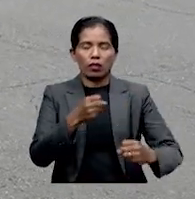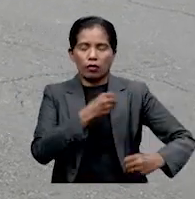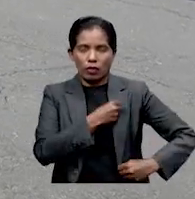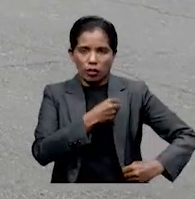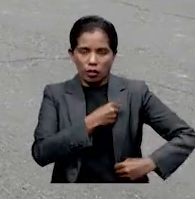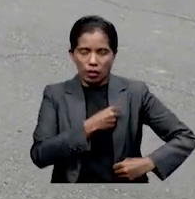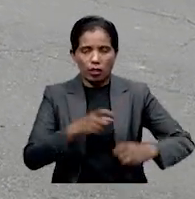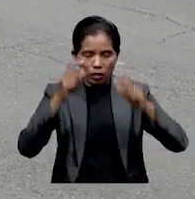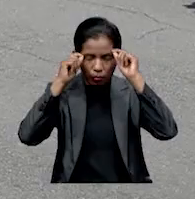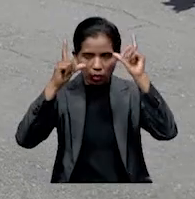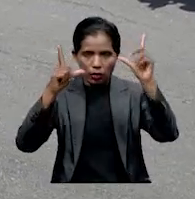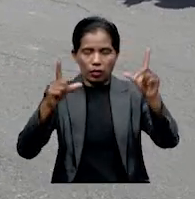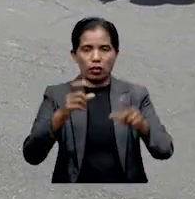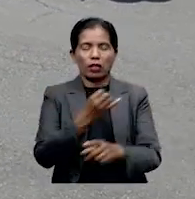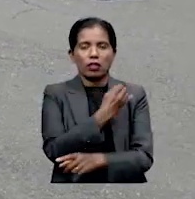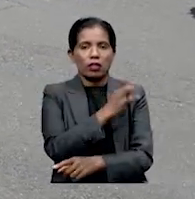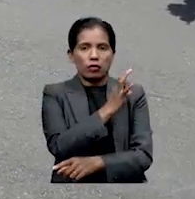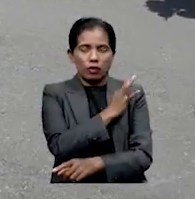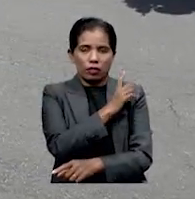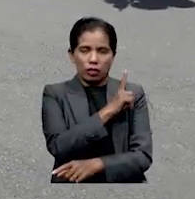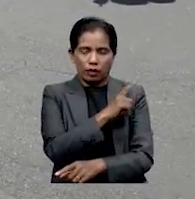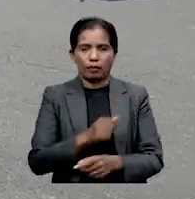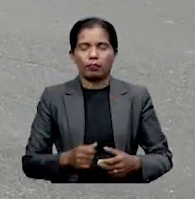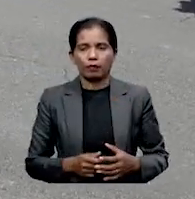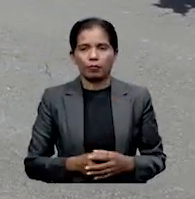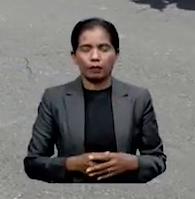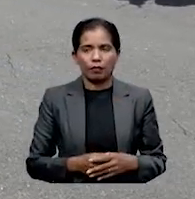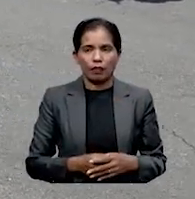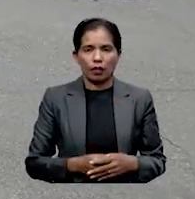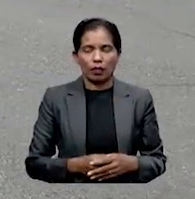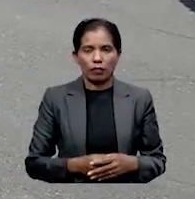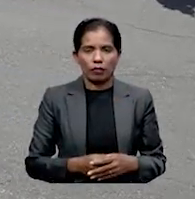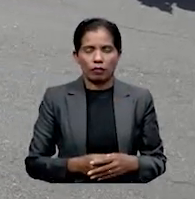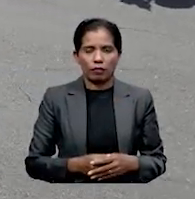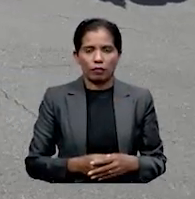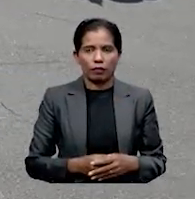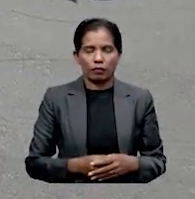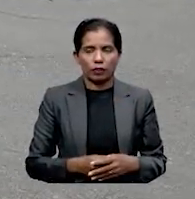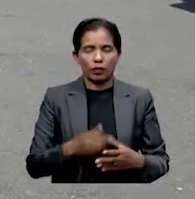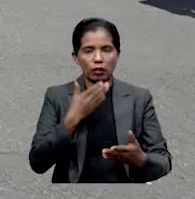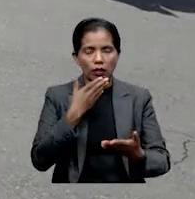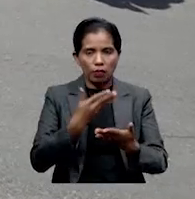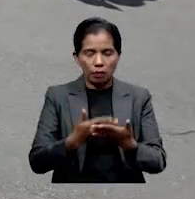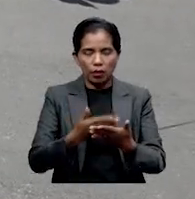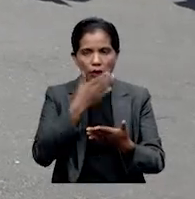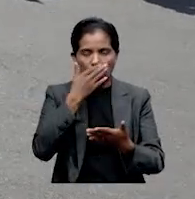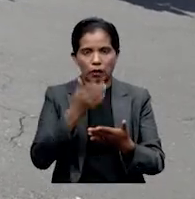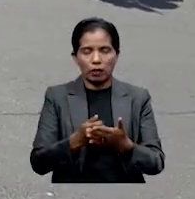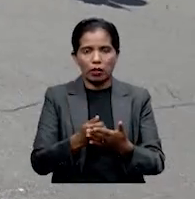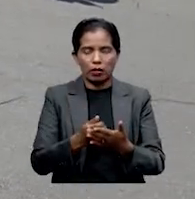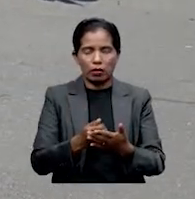Timor-Leste Tenente General Falurat Laik. De Gliu ba quartel